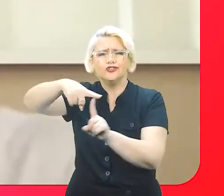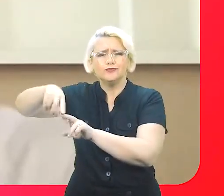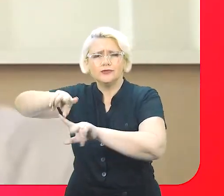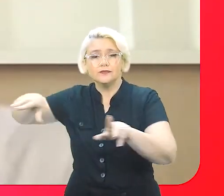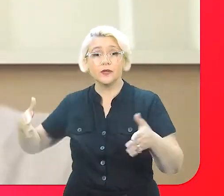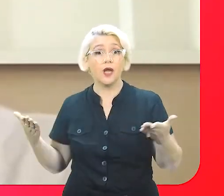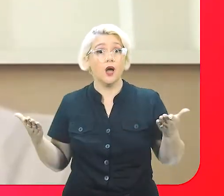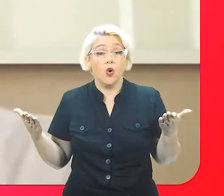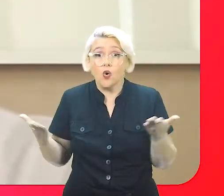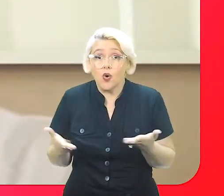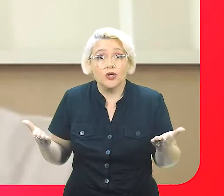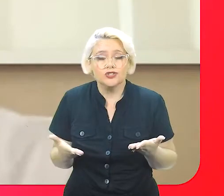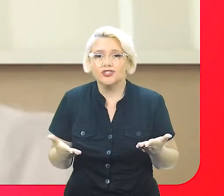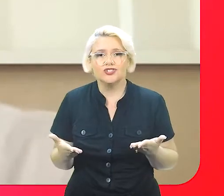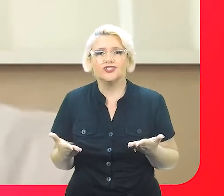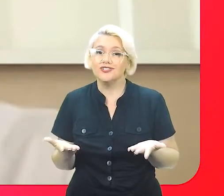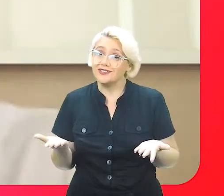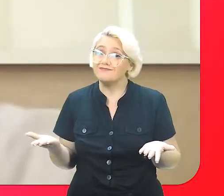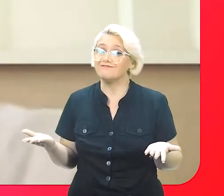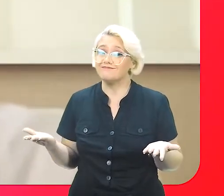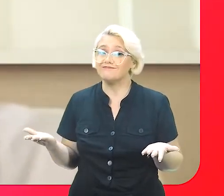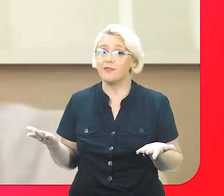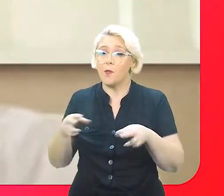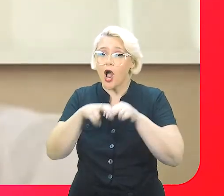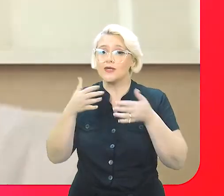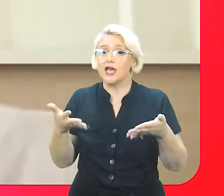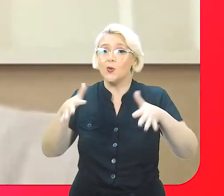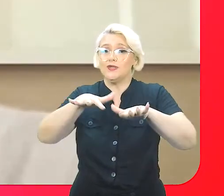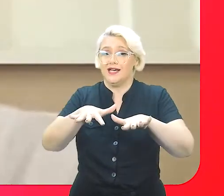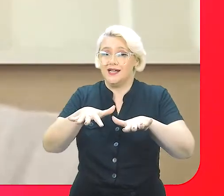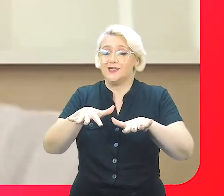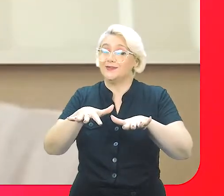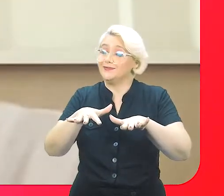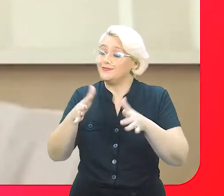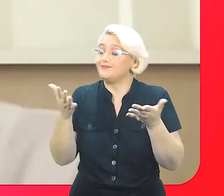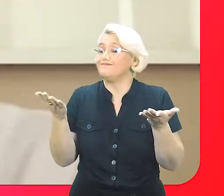E hoje, pela inclusão,